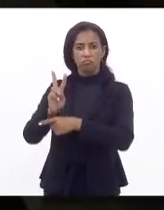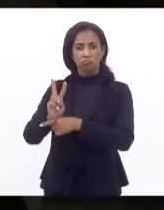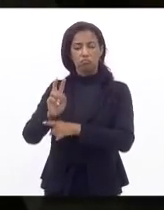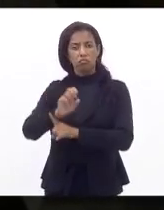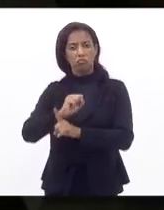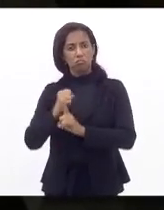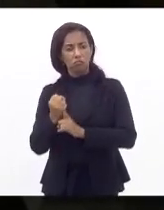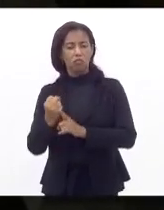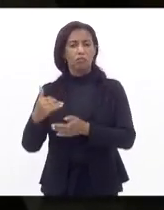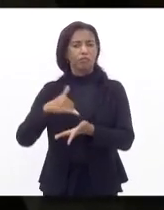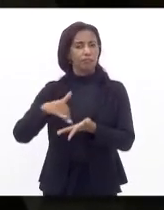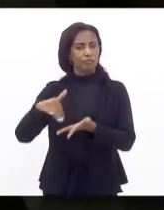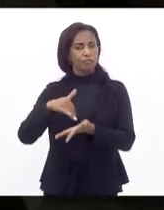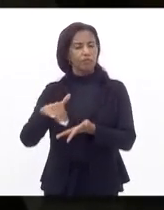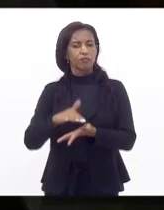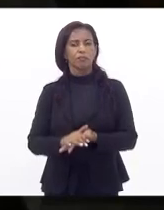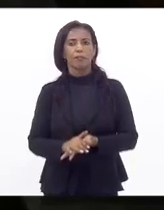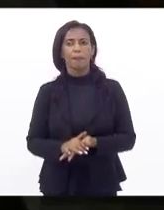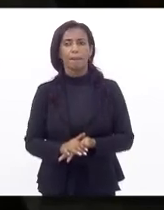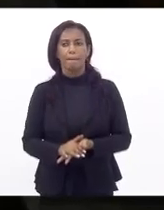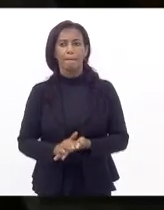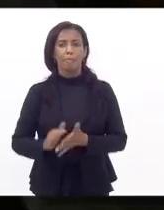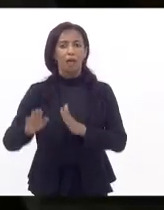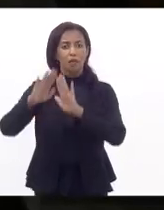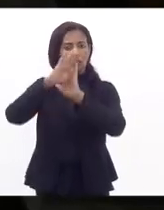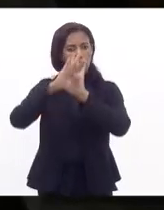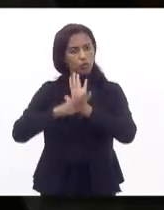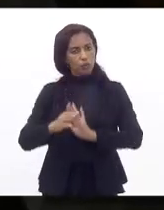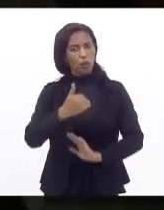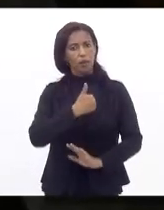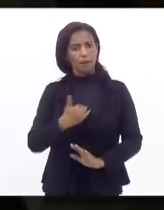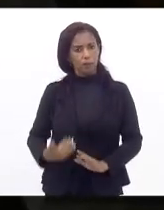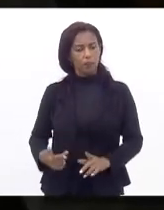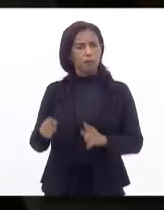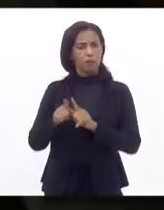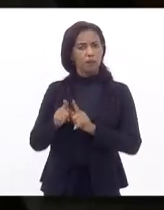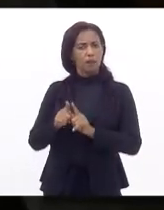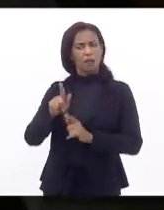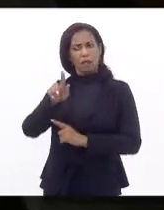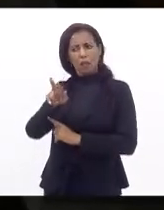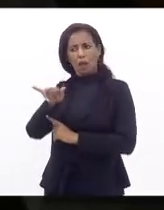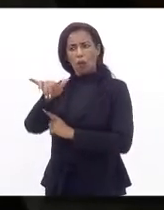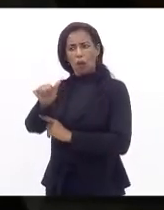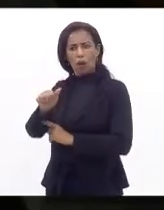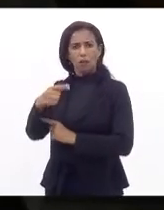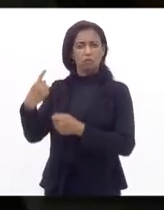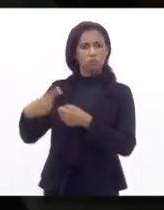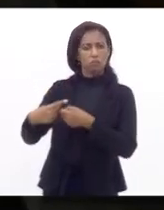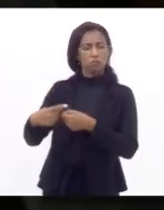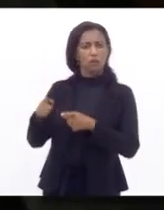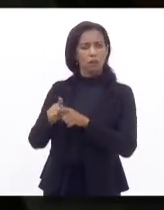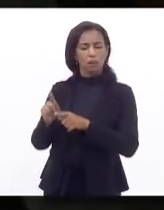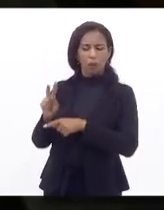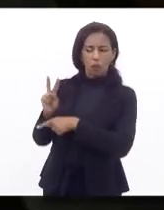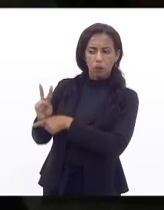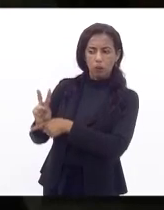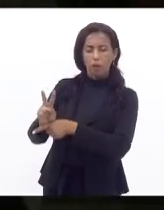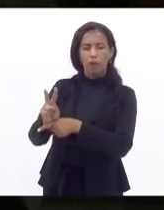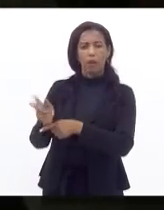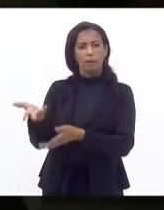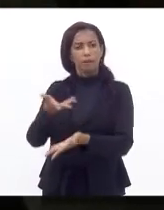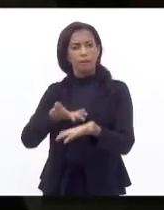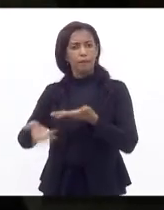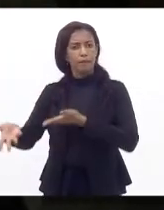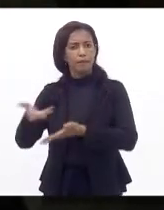Social, à Secretaria de Ordem Pública, inclusive a Guarda Municipal especificamente, atuando muito intensamente em parceria com a Secretaria de